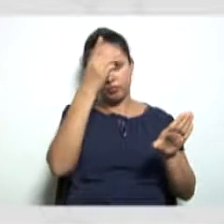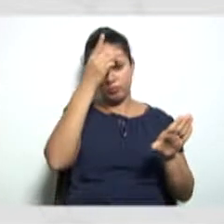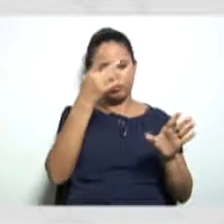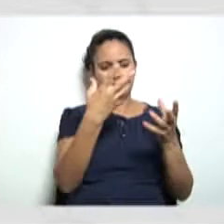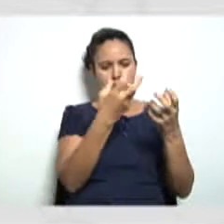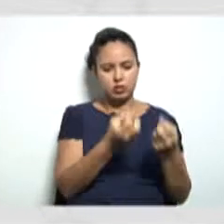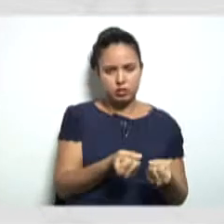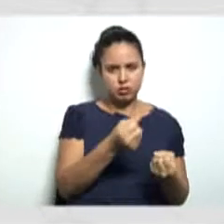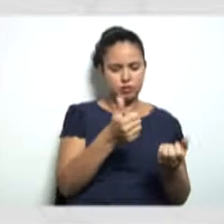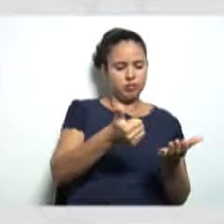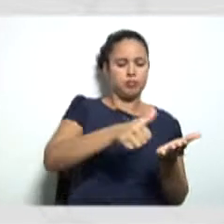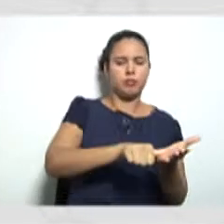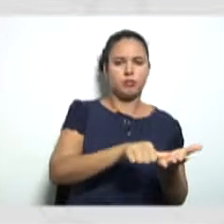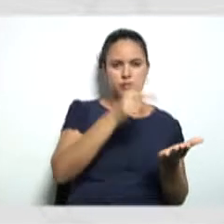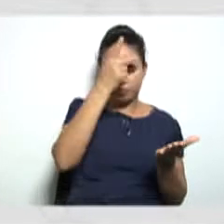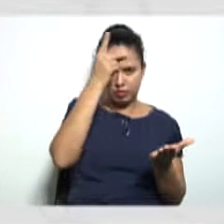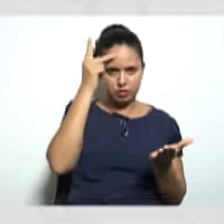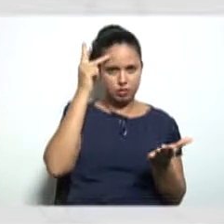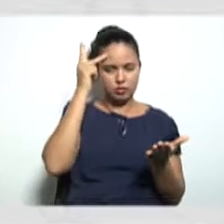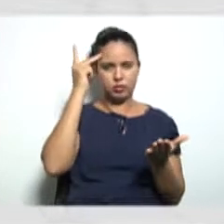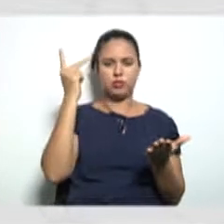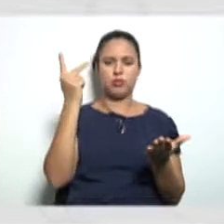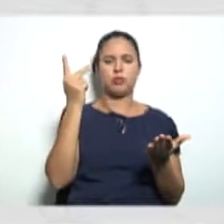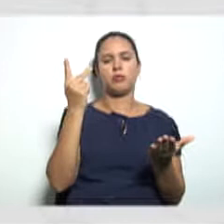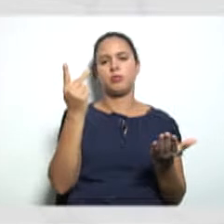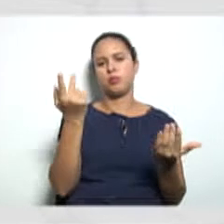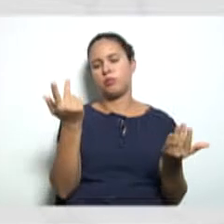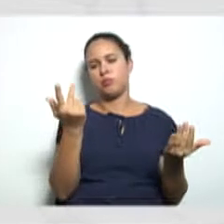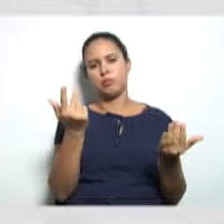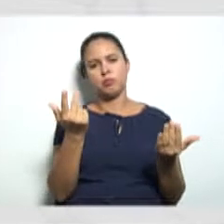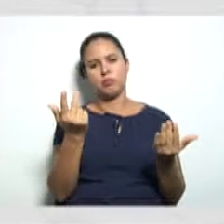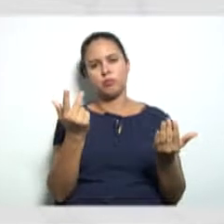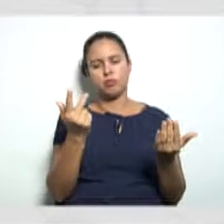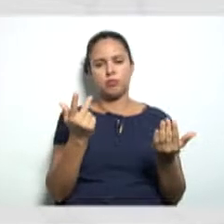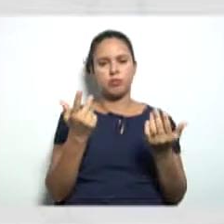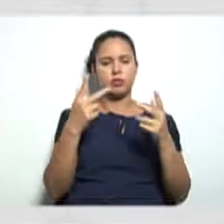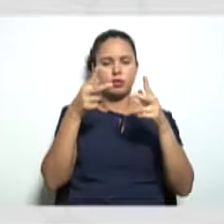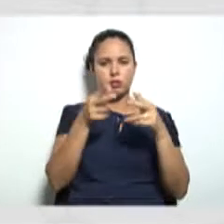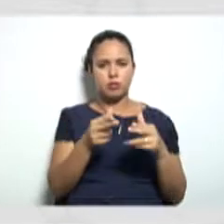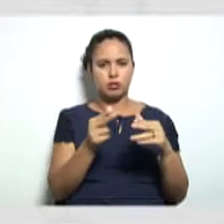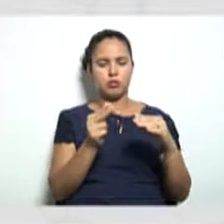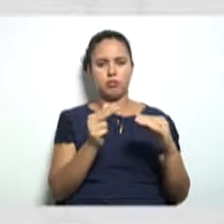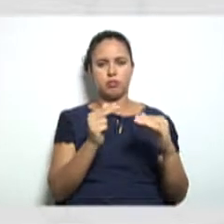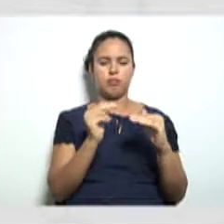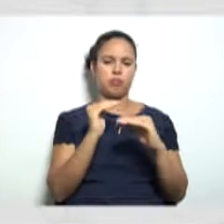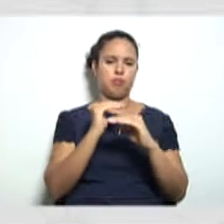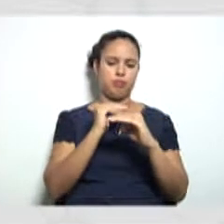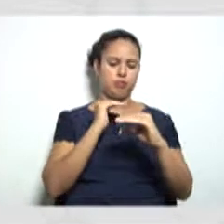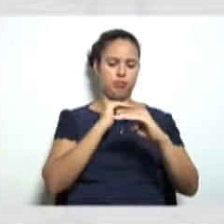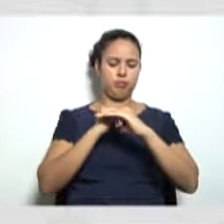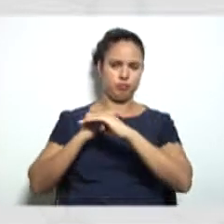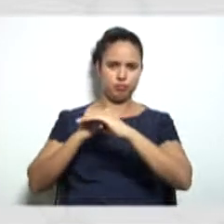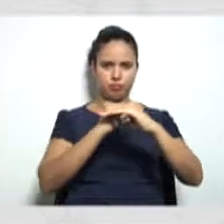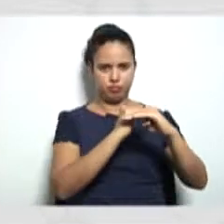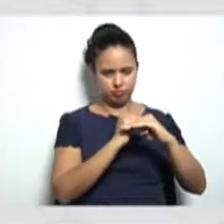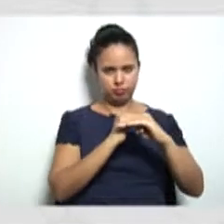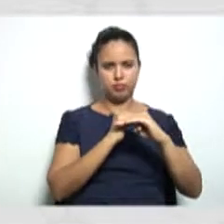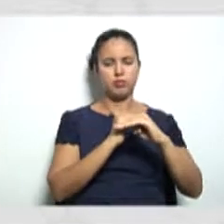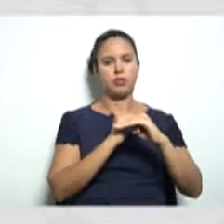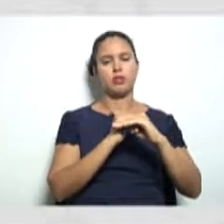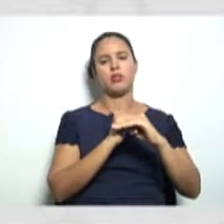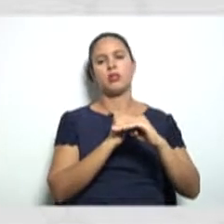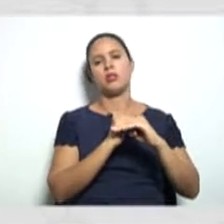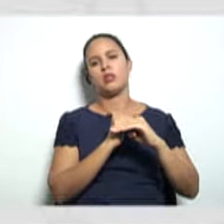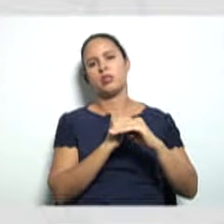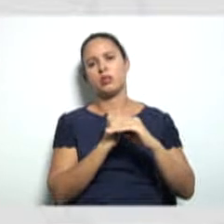social. Por exemplo, de um sindicato ou de uma determinada profissão, a gente pode montar, né? Cooperativa de consumo dos economistas, ou dos